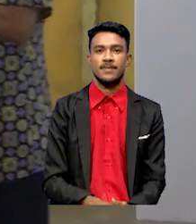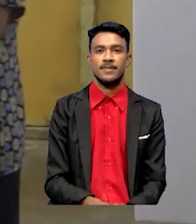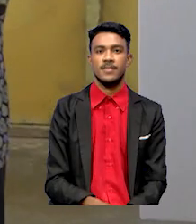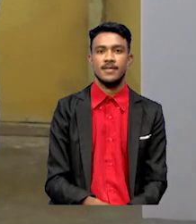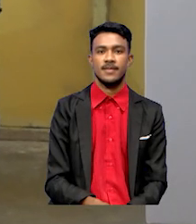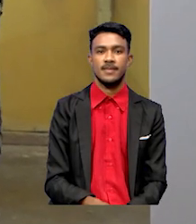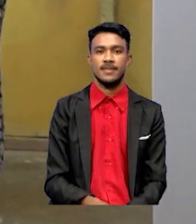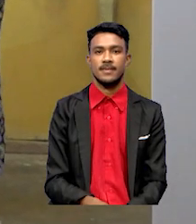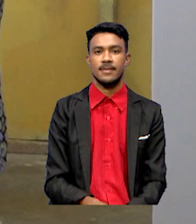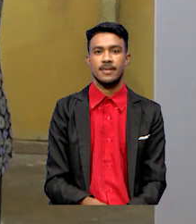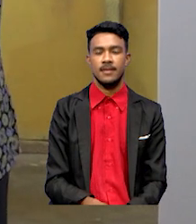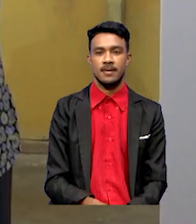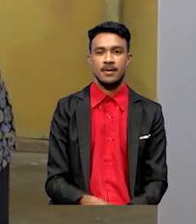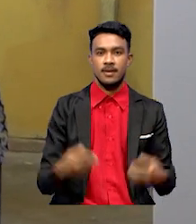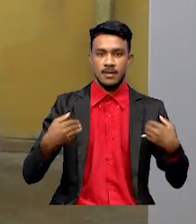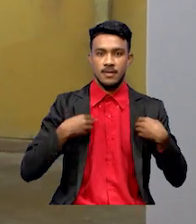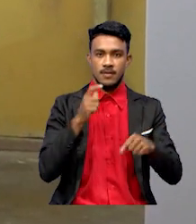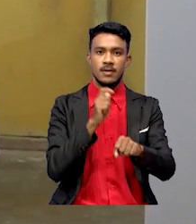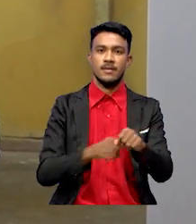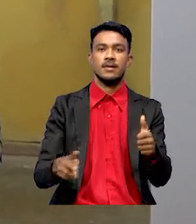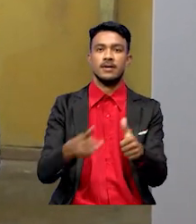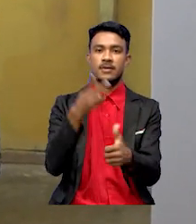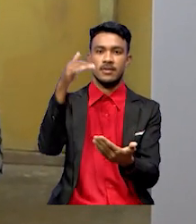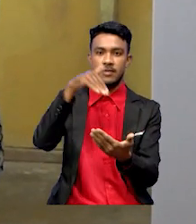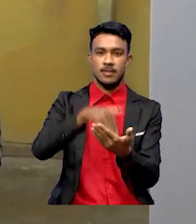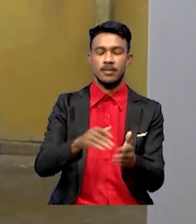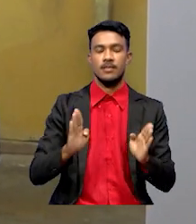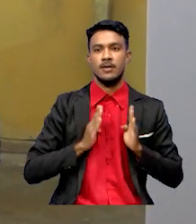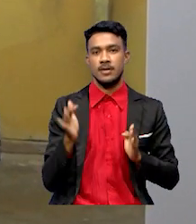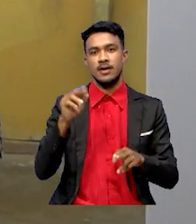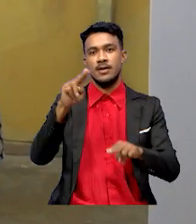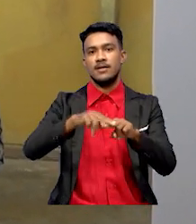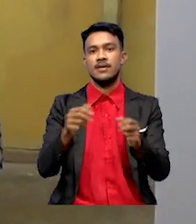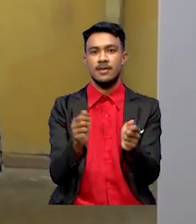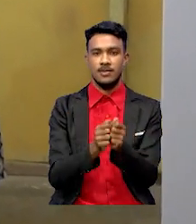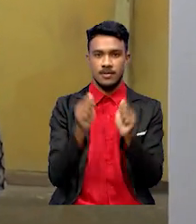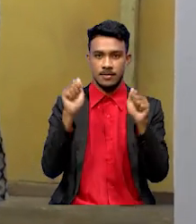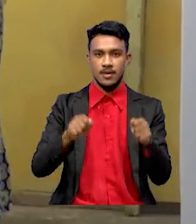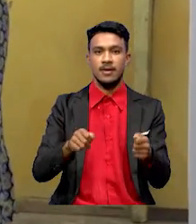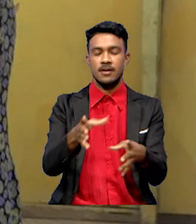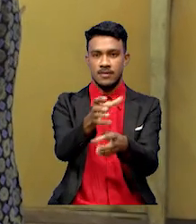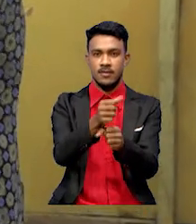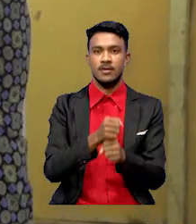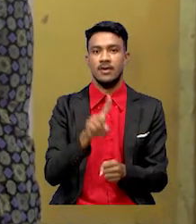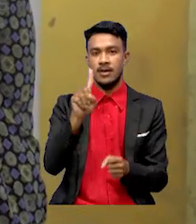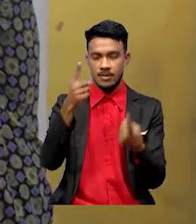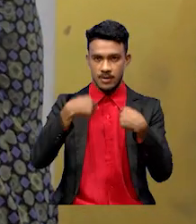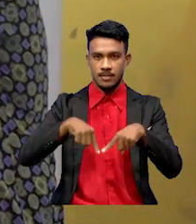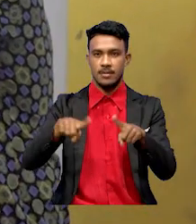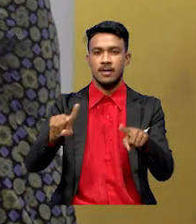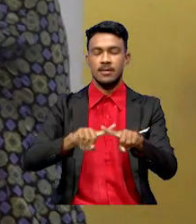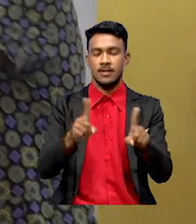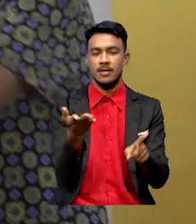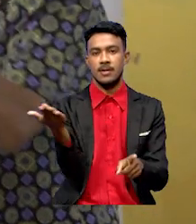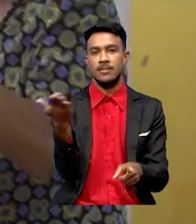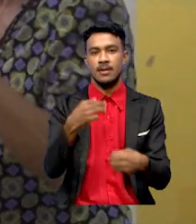Se acontece no segundo ronde, de clube bot será turhamutuba para potire tona ida mak bare tona duke mi halo